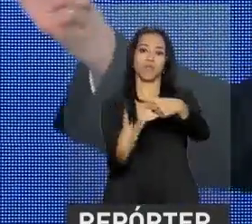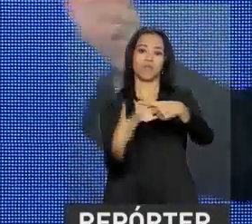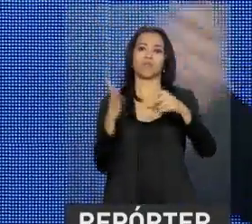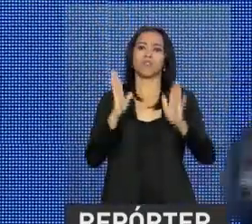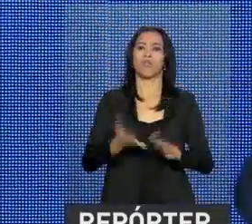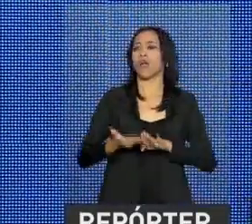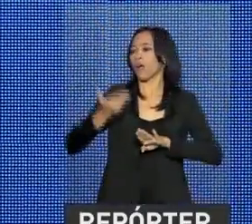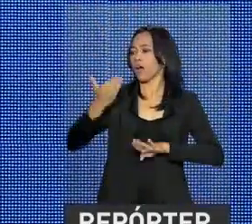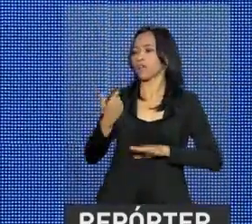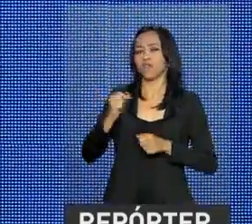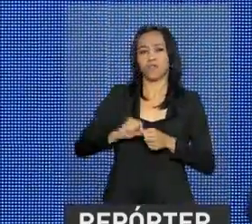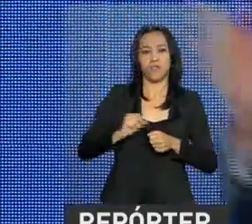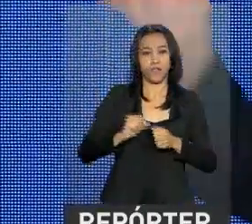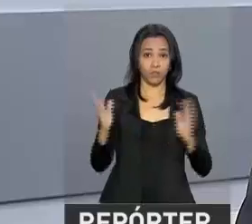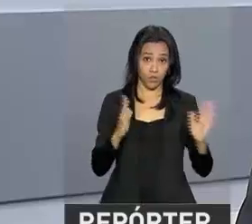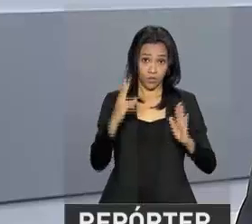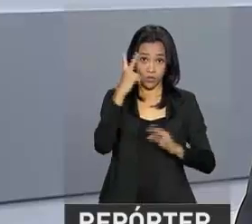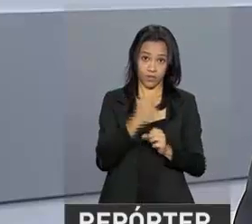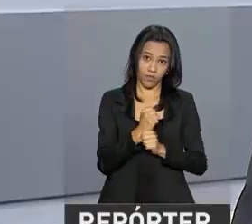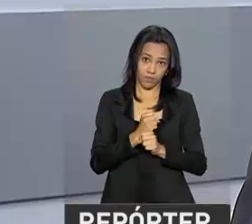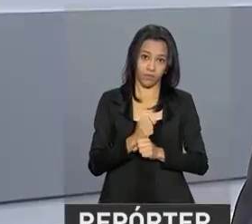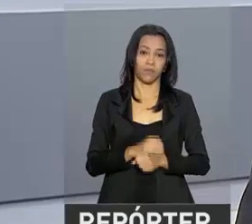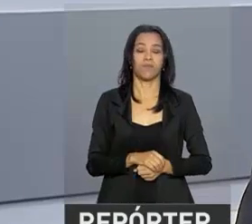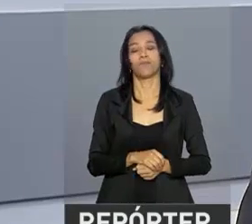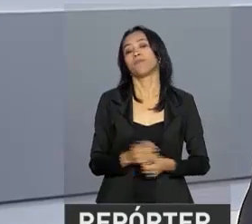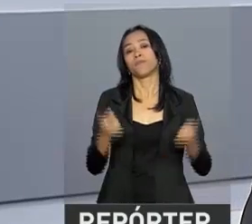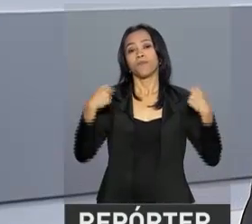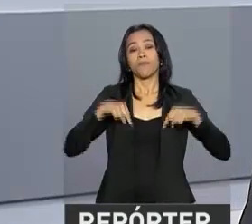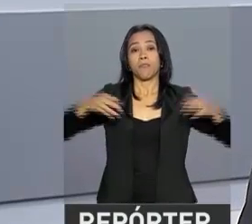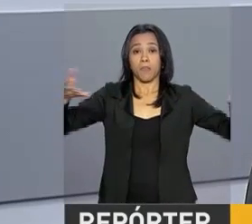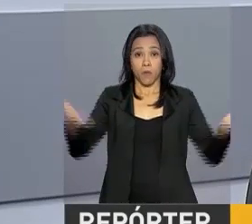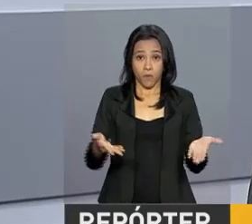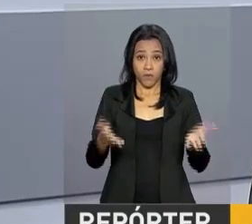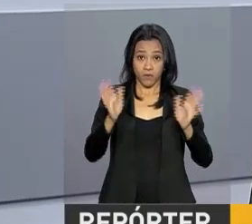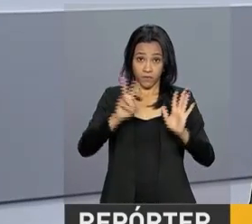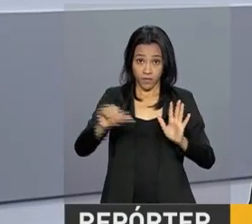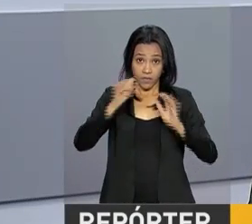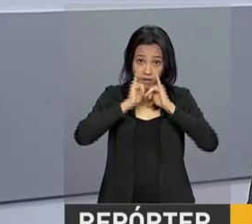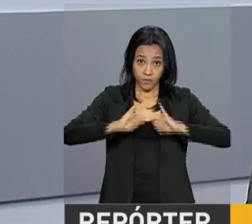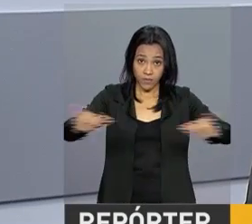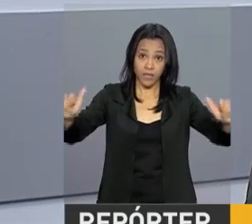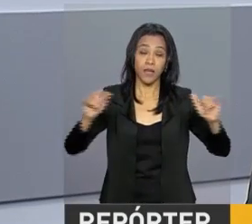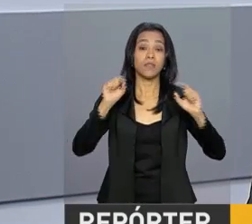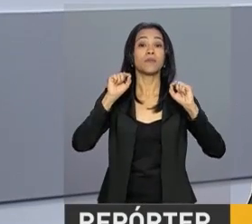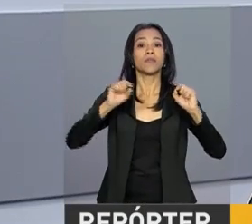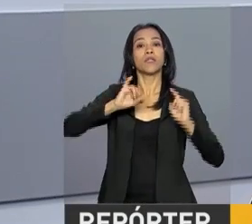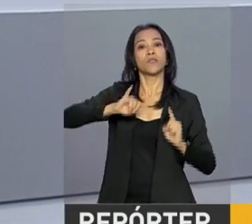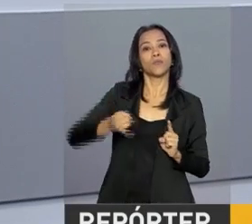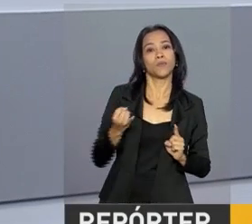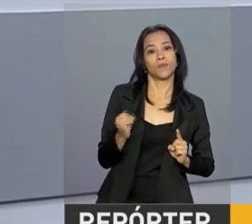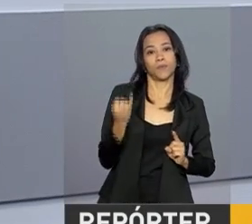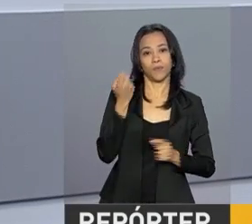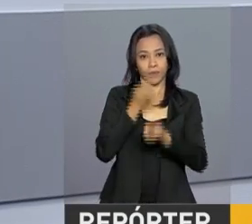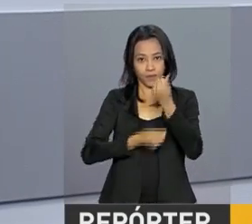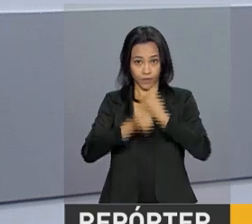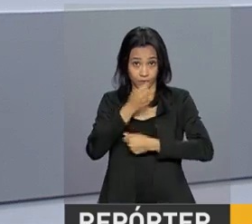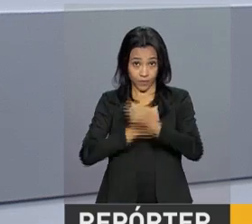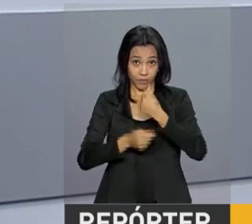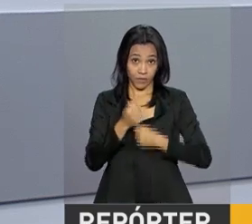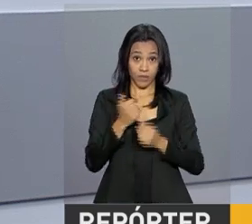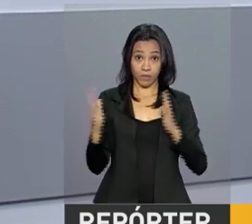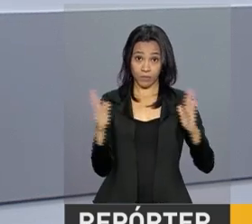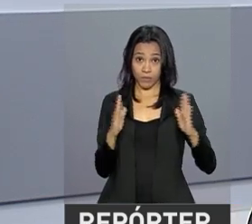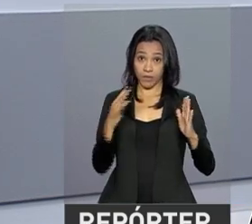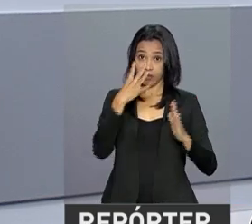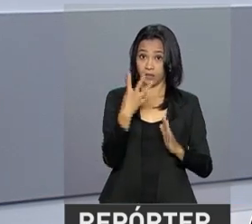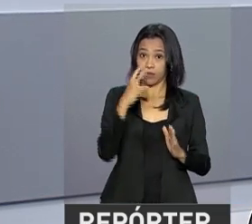foi feito nesses 2 anos. E hoje vai ser anunciada a tendência da taxa básica de juros da economia para os próximos